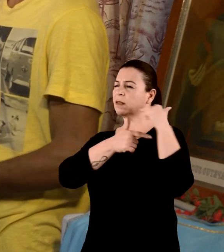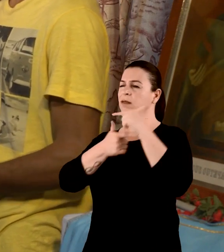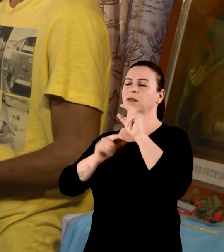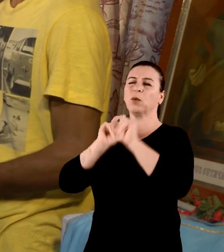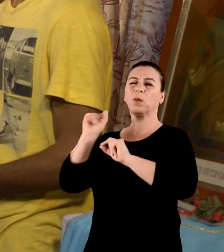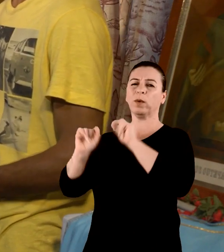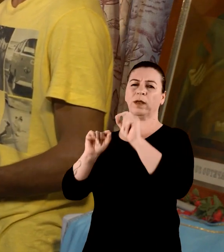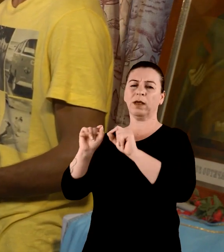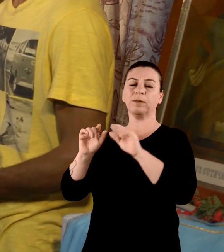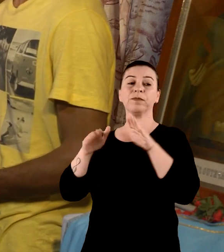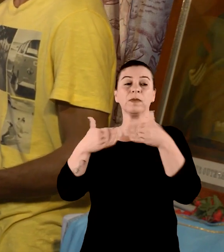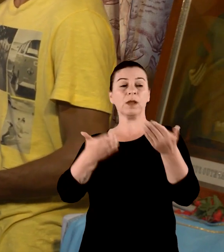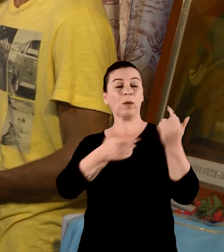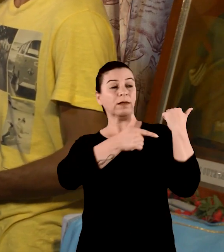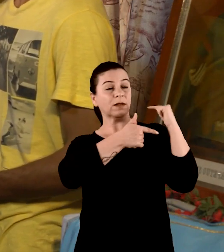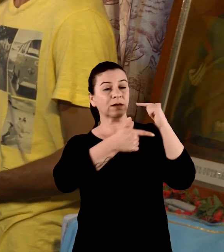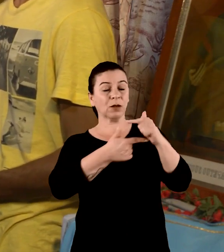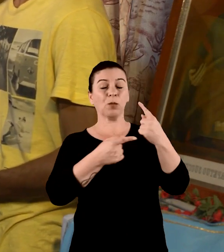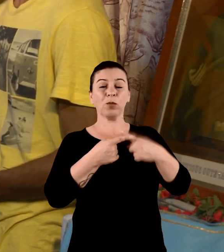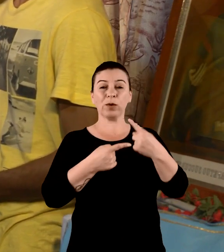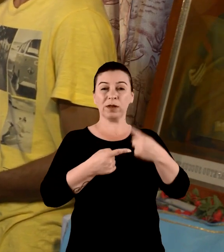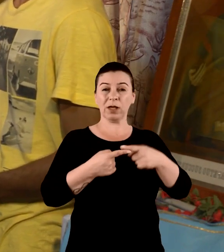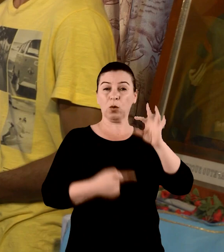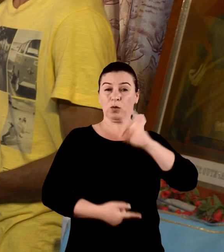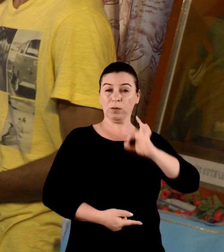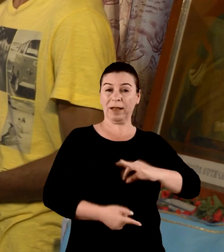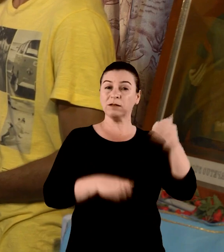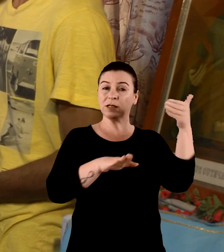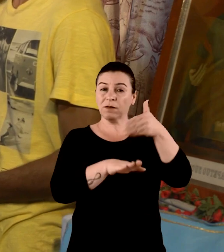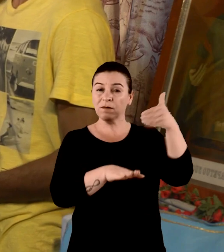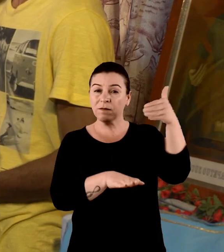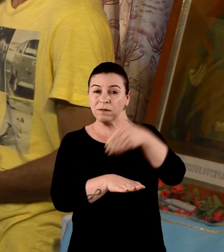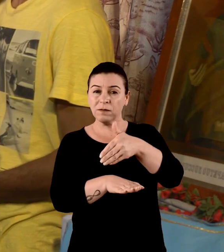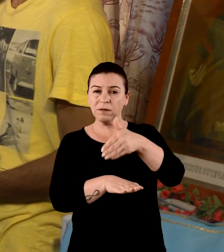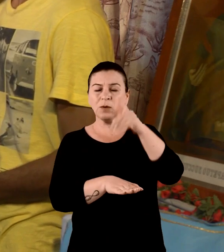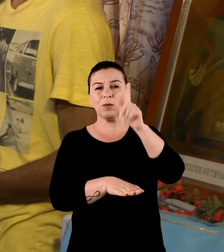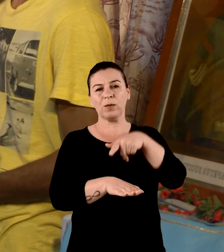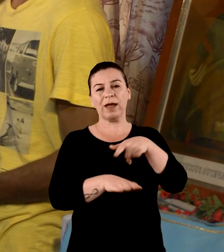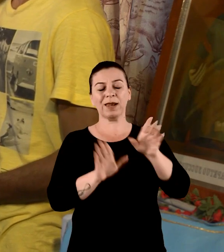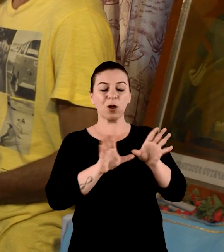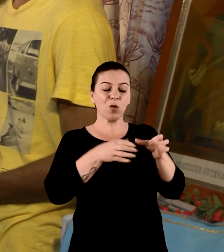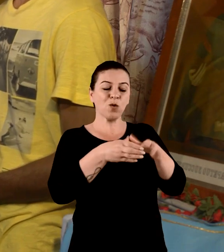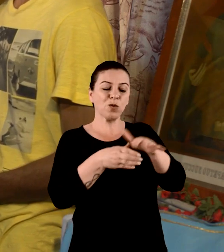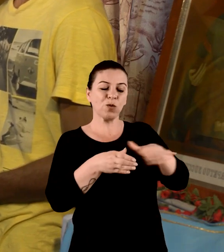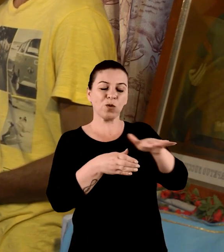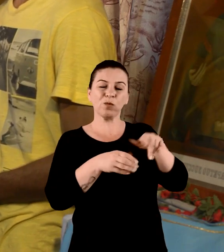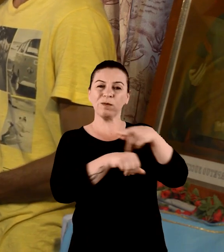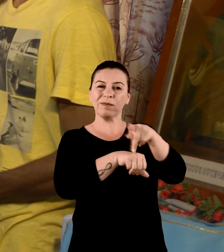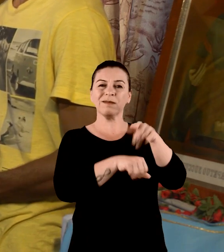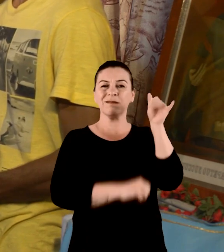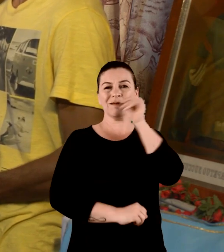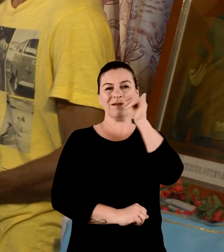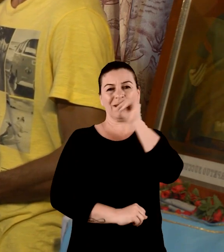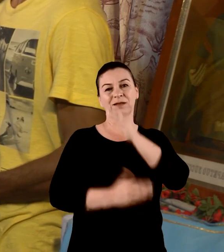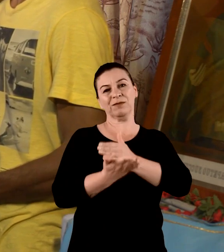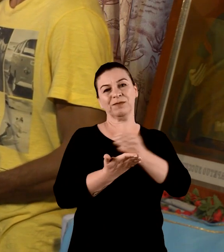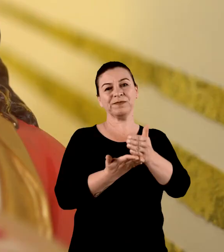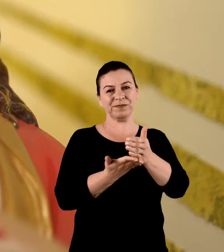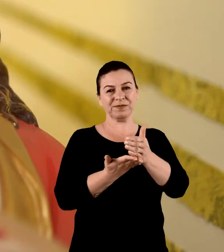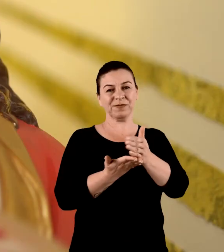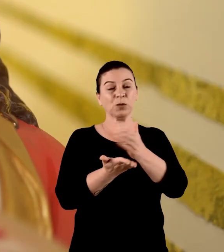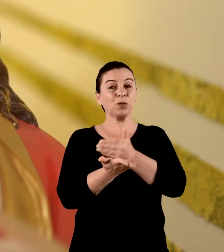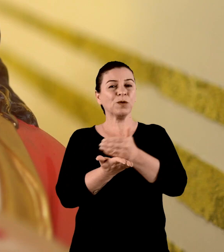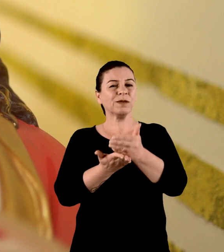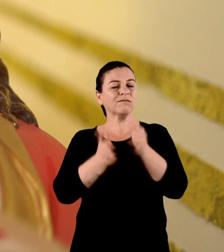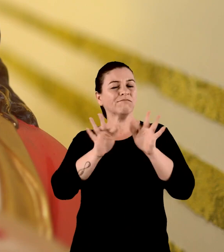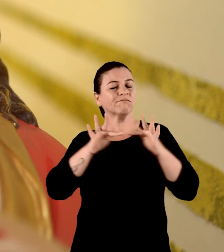E a tradição era... A tradição, porque os padres que vinham normalmente eram de congregações italianas no começo.